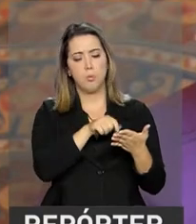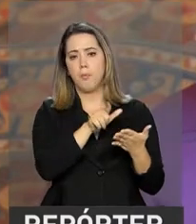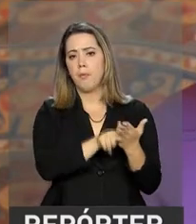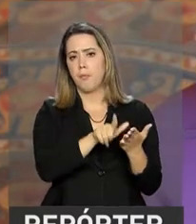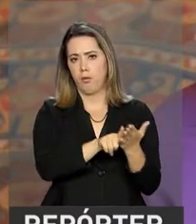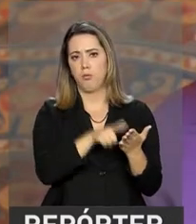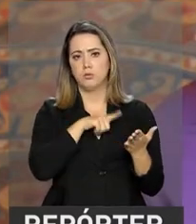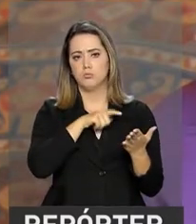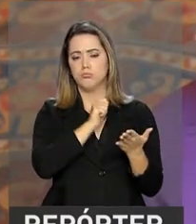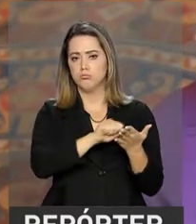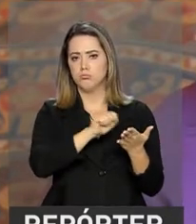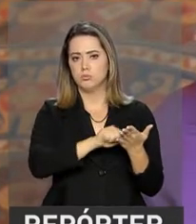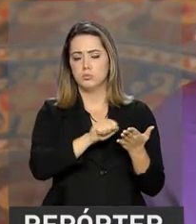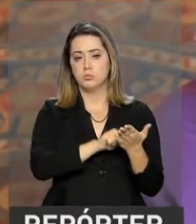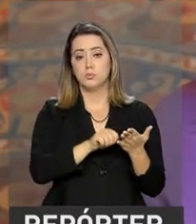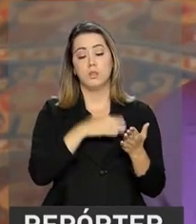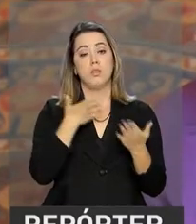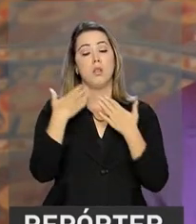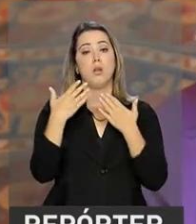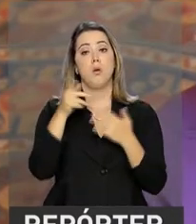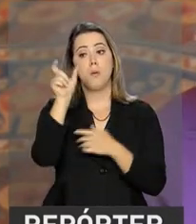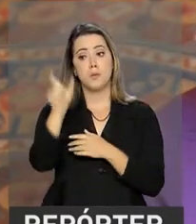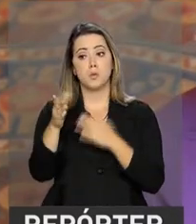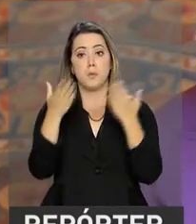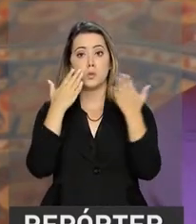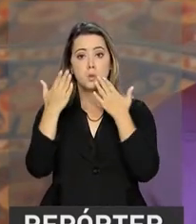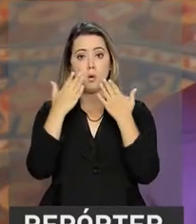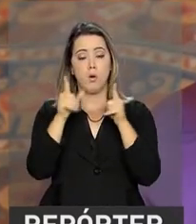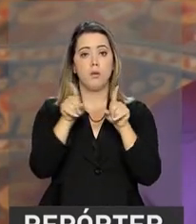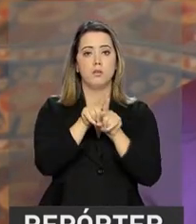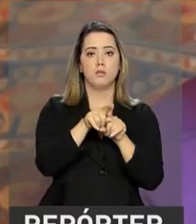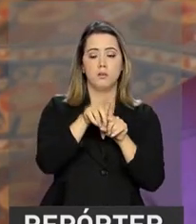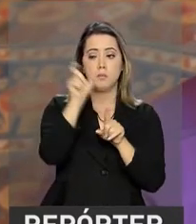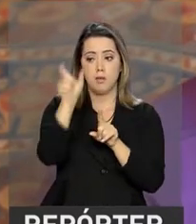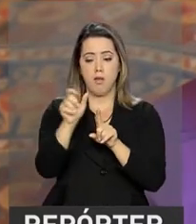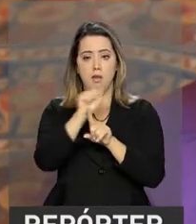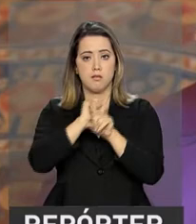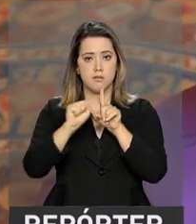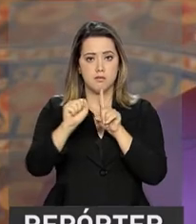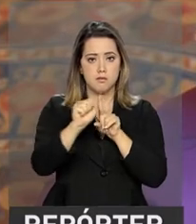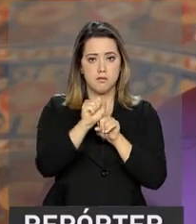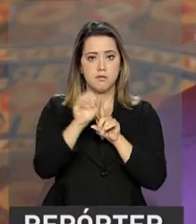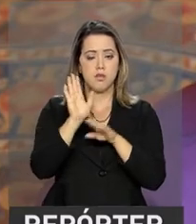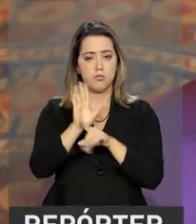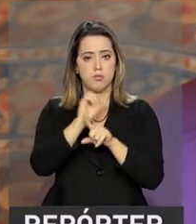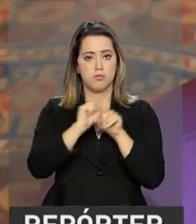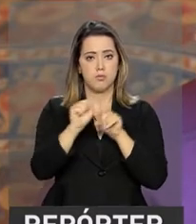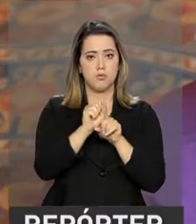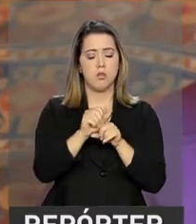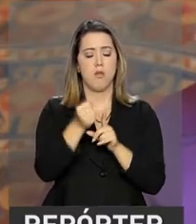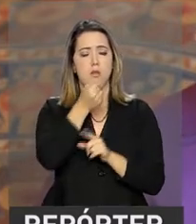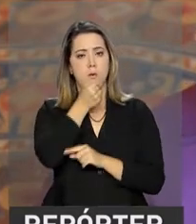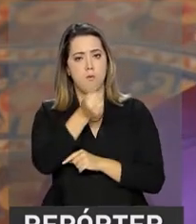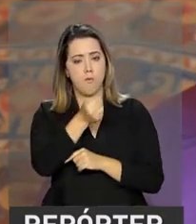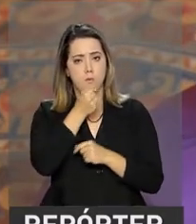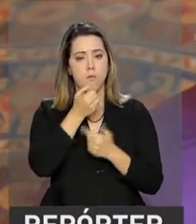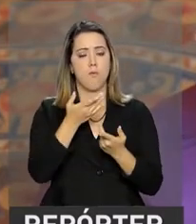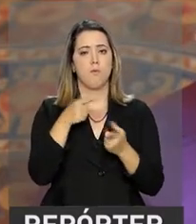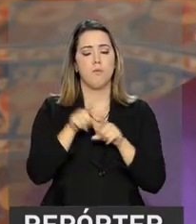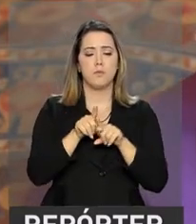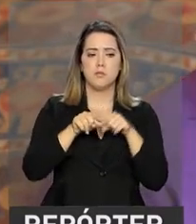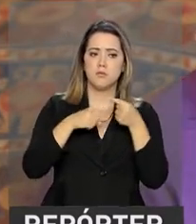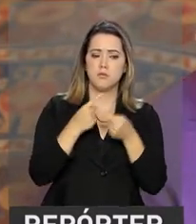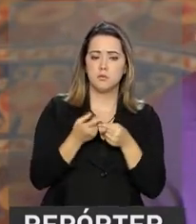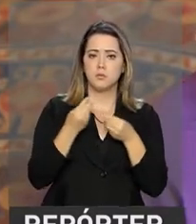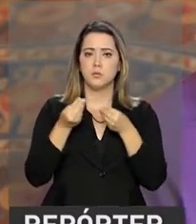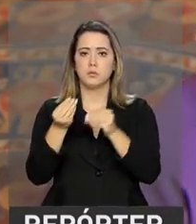no papel, e a psicóloga e o serviço social vieram aqui na minha casa, fizeram uma entrevista, me encaminharam para um